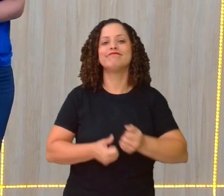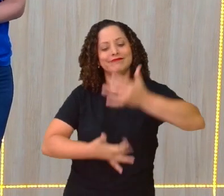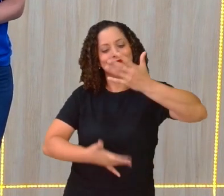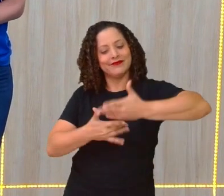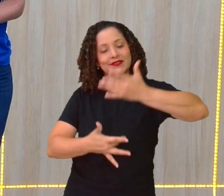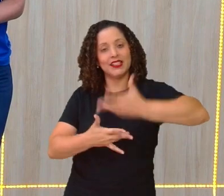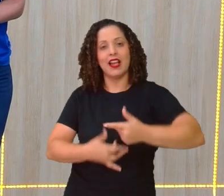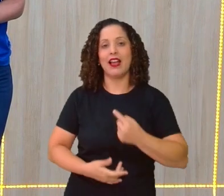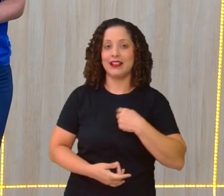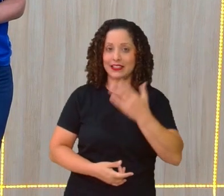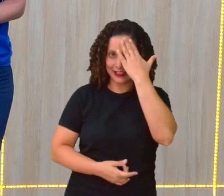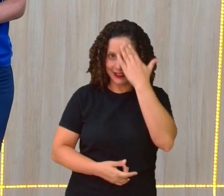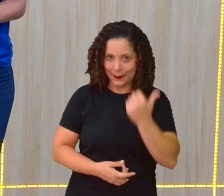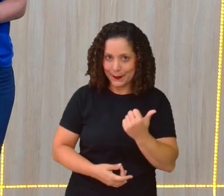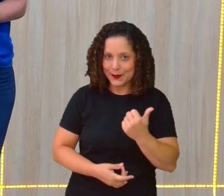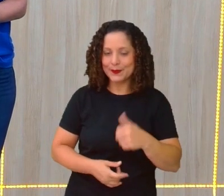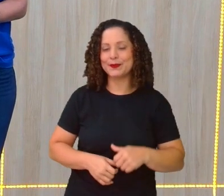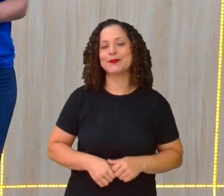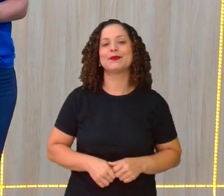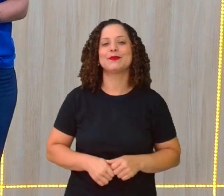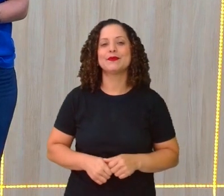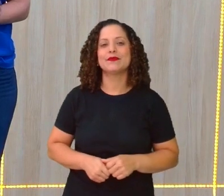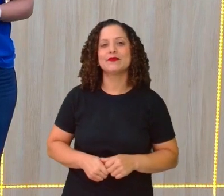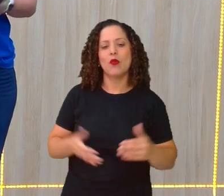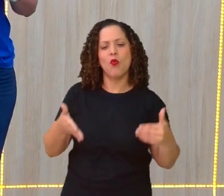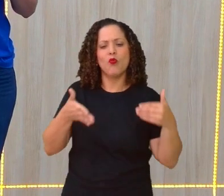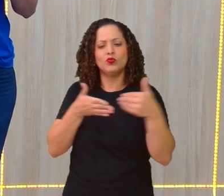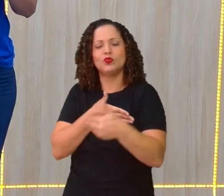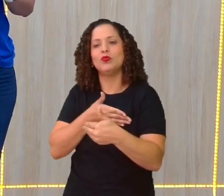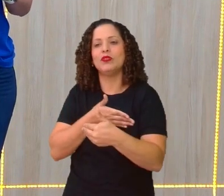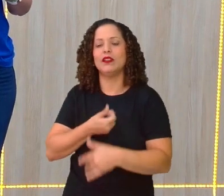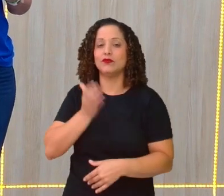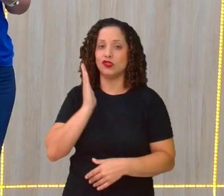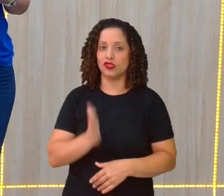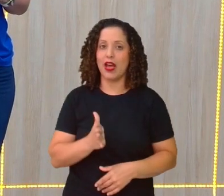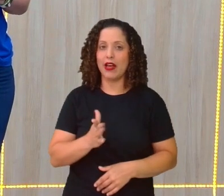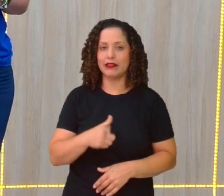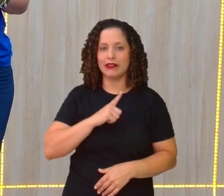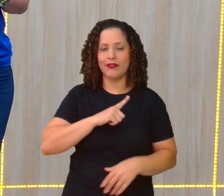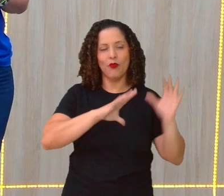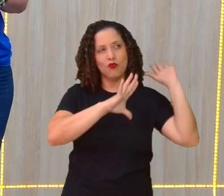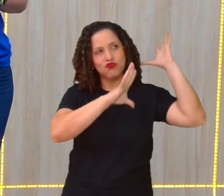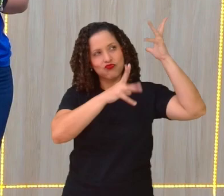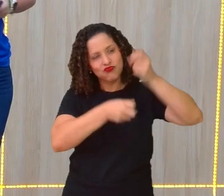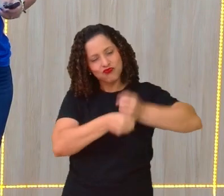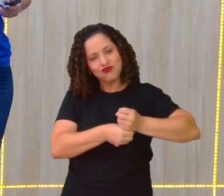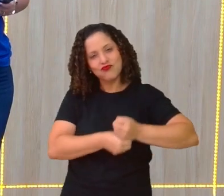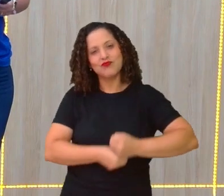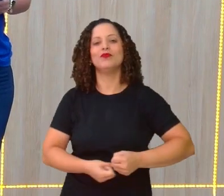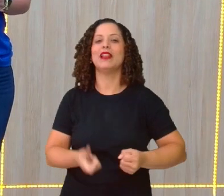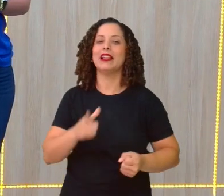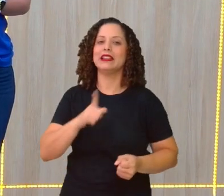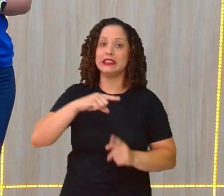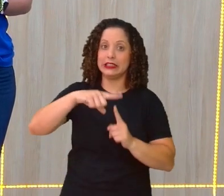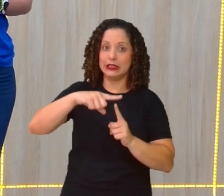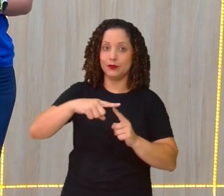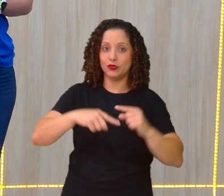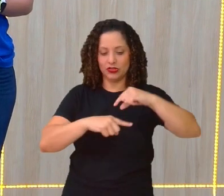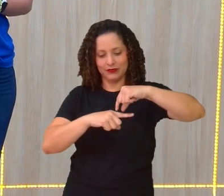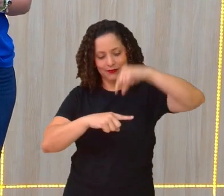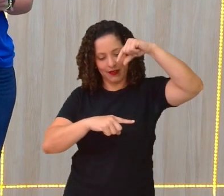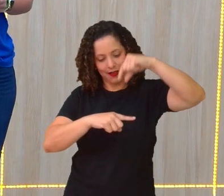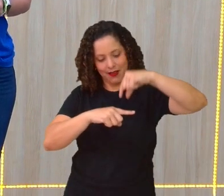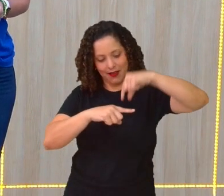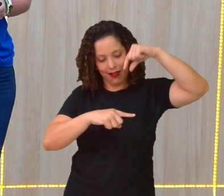saber. Vamos dar continuidade, né? A gente já fez aqui um resgate do gráfico, agora vamos